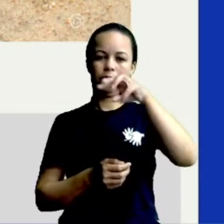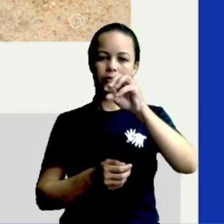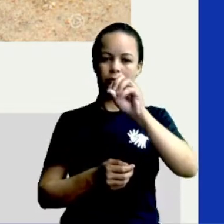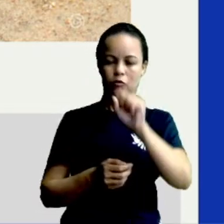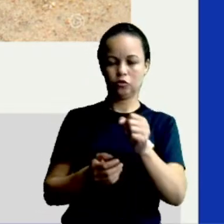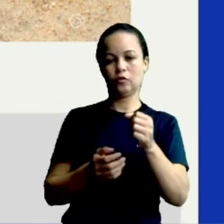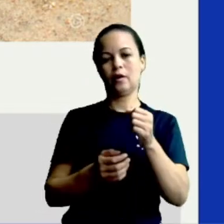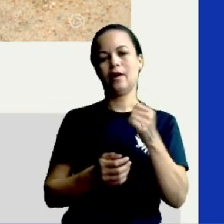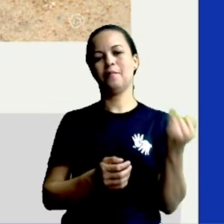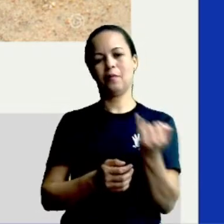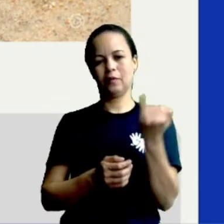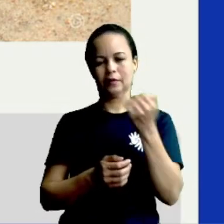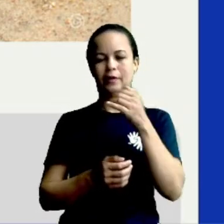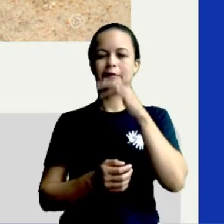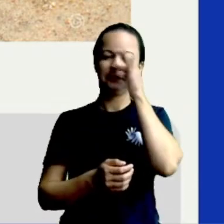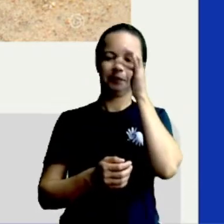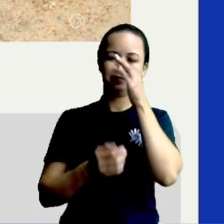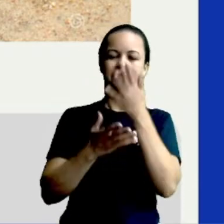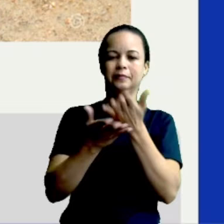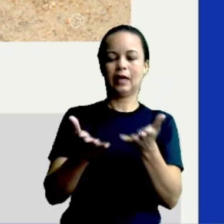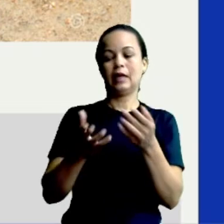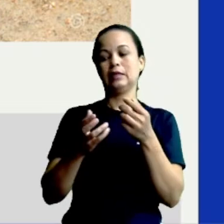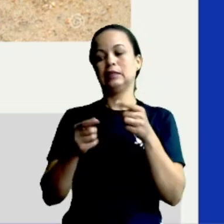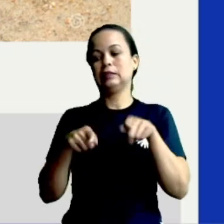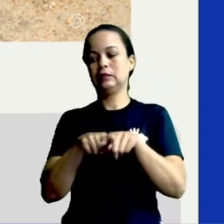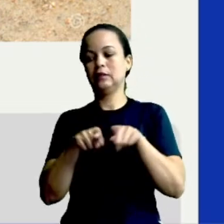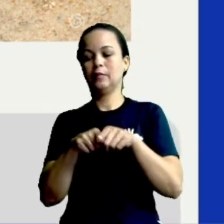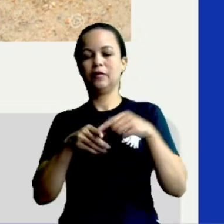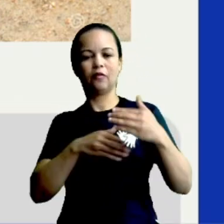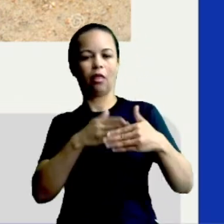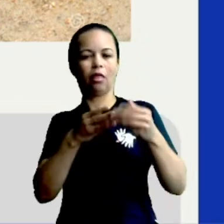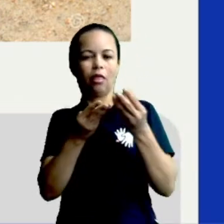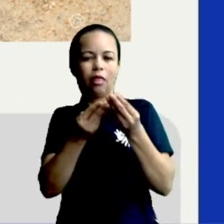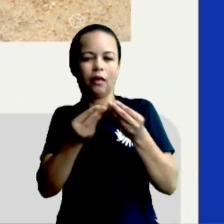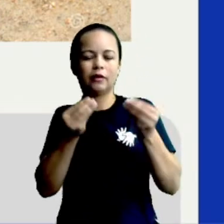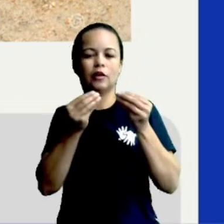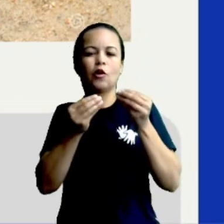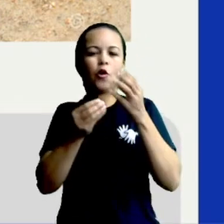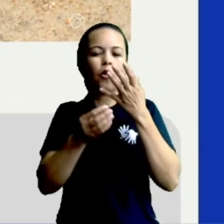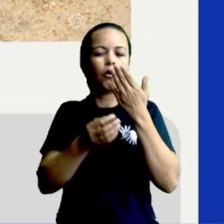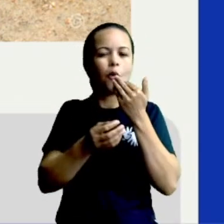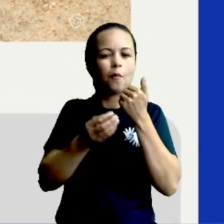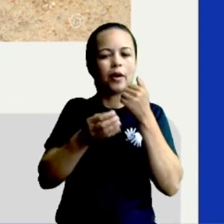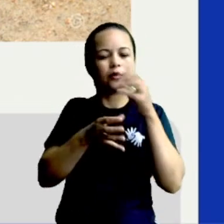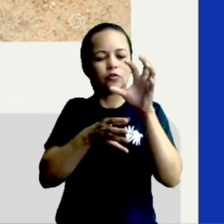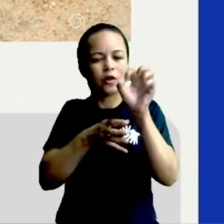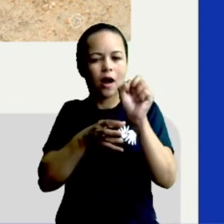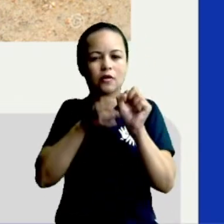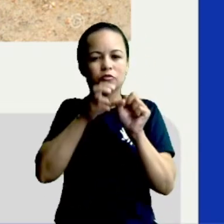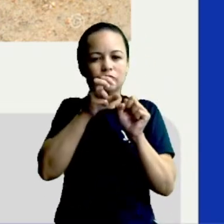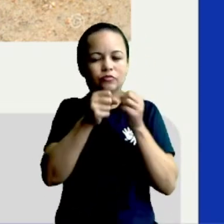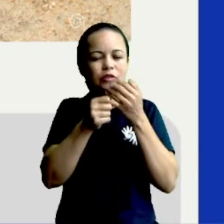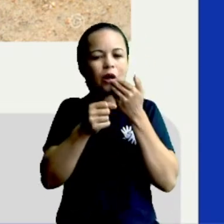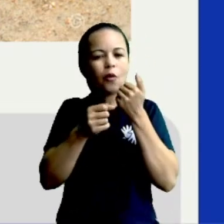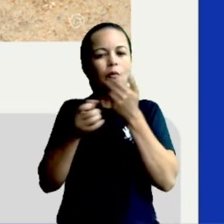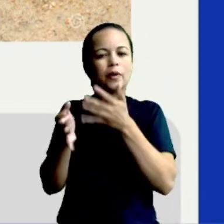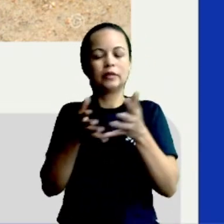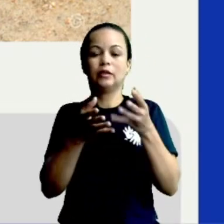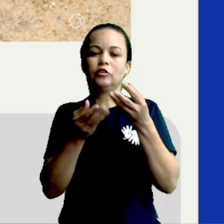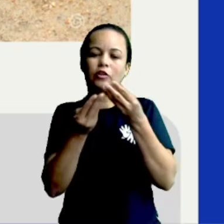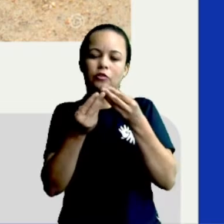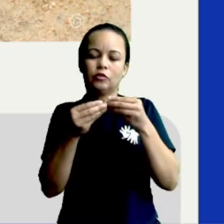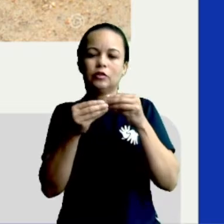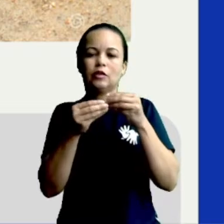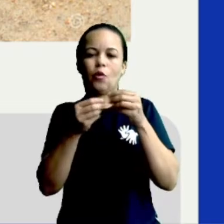para as plantas, e elas vão sempre decompondo, comendo as cascas de cima e deixando seu humus no